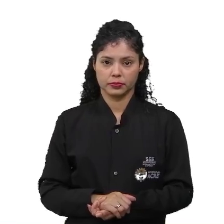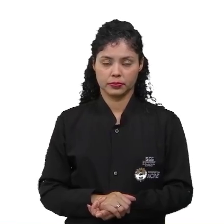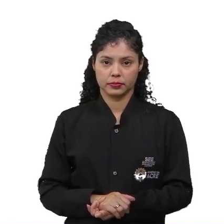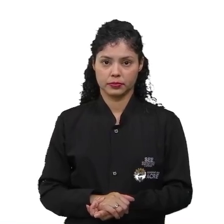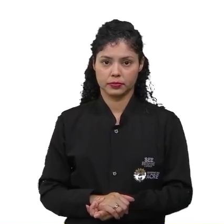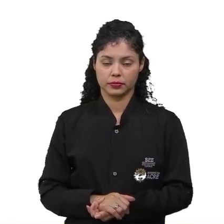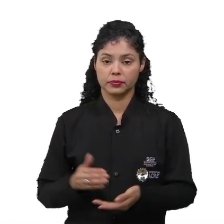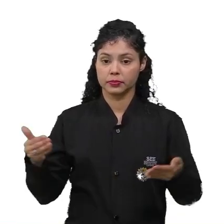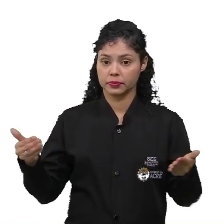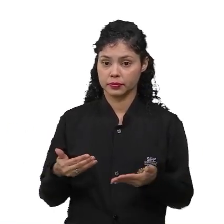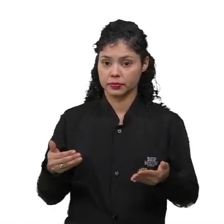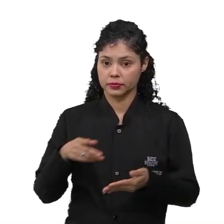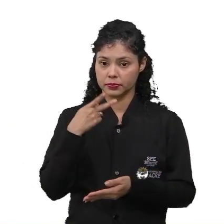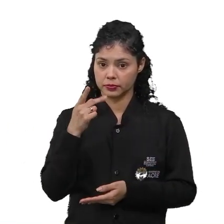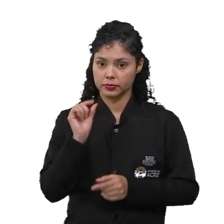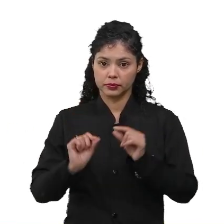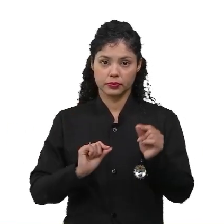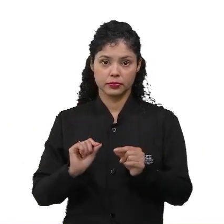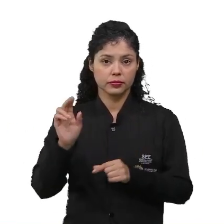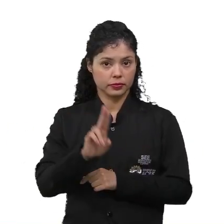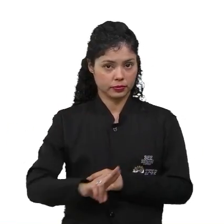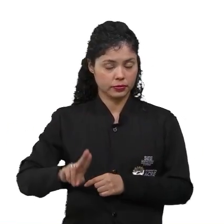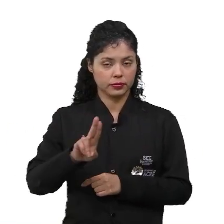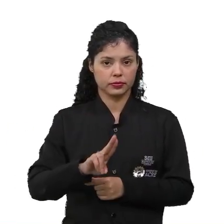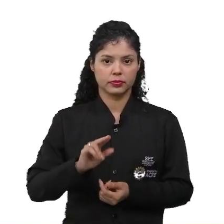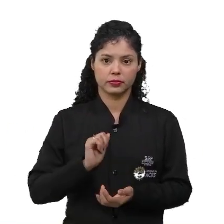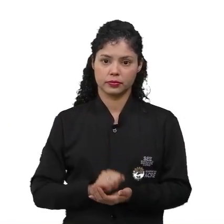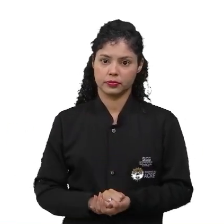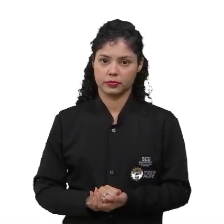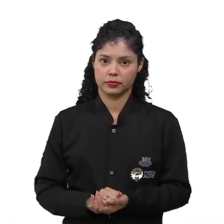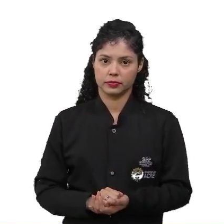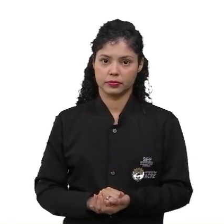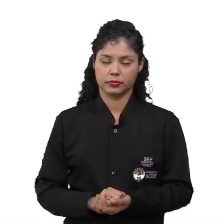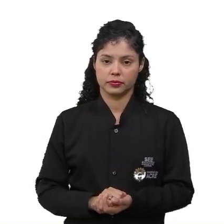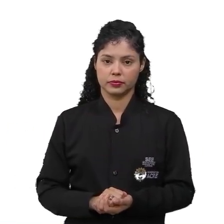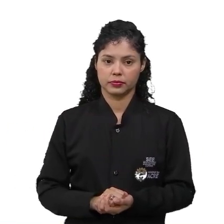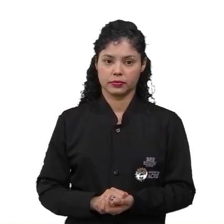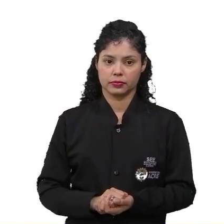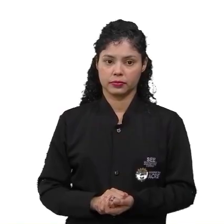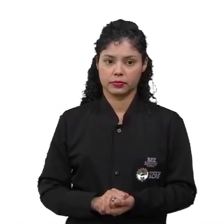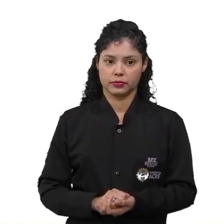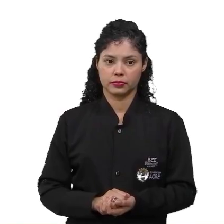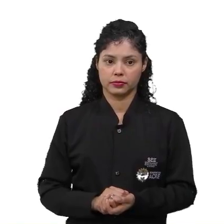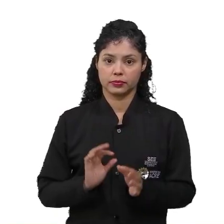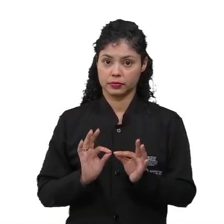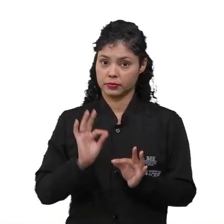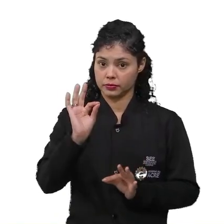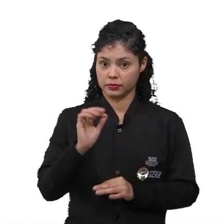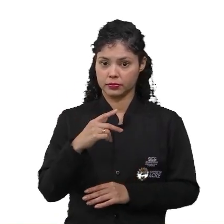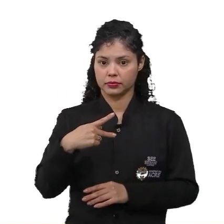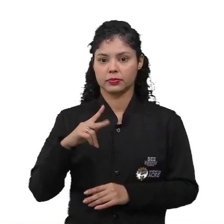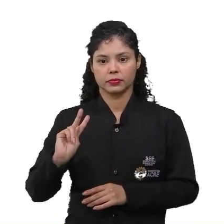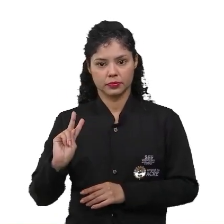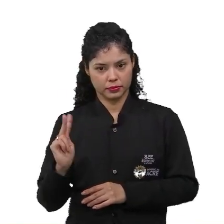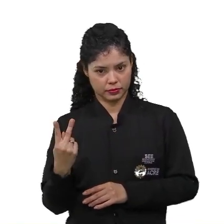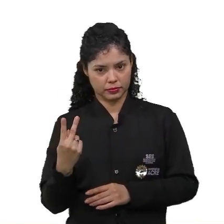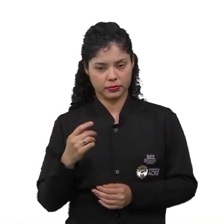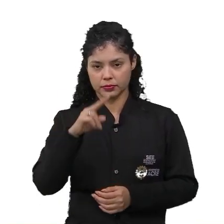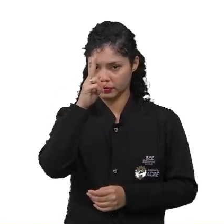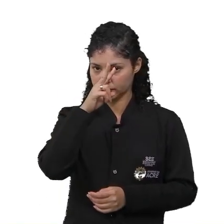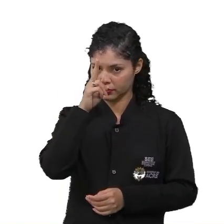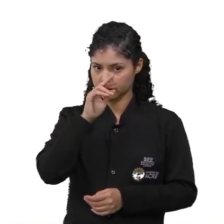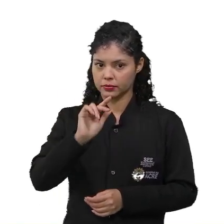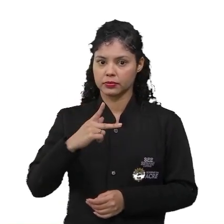Eu falei agora há pouco que ela também é usada para medir pH. Lembrando